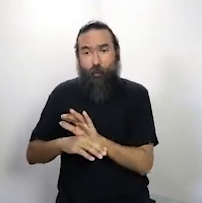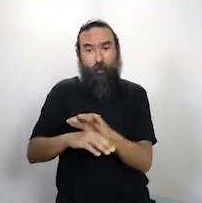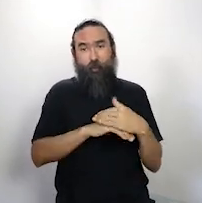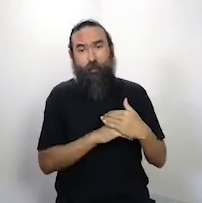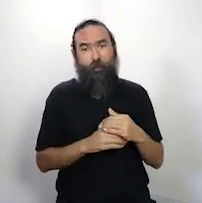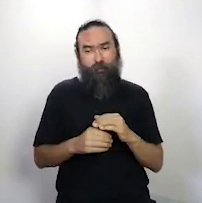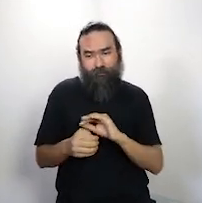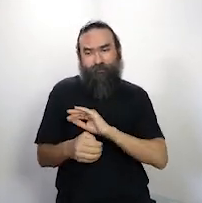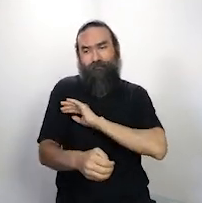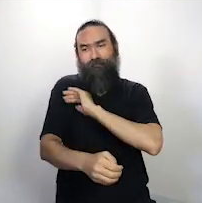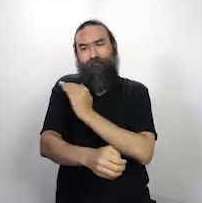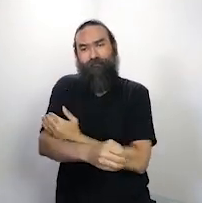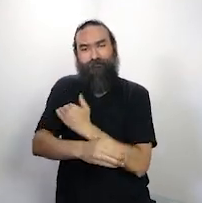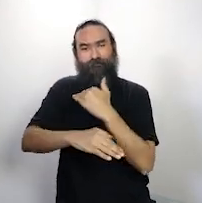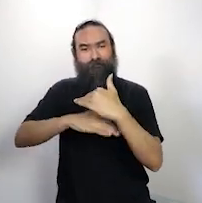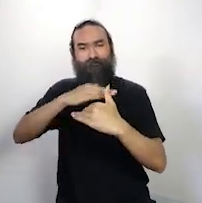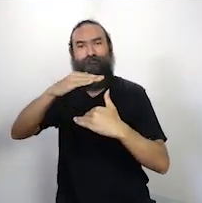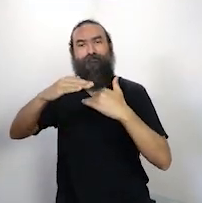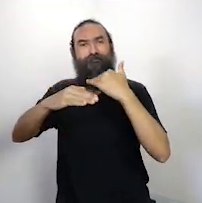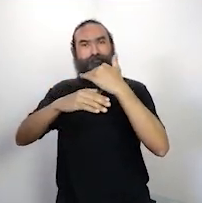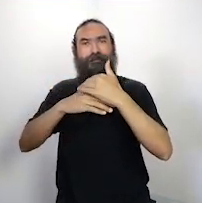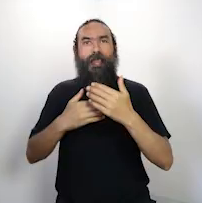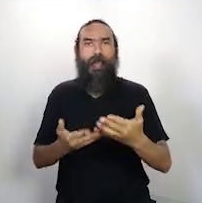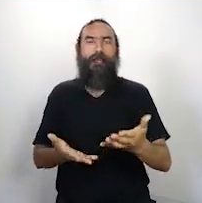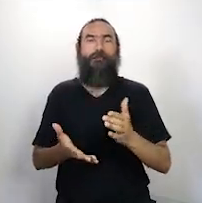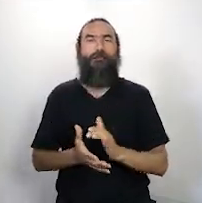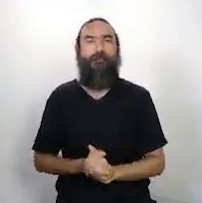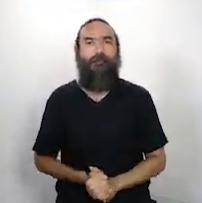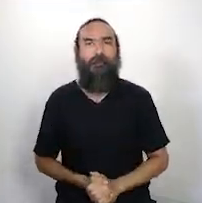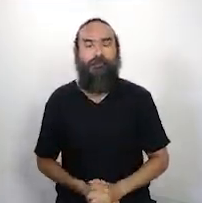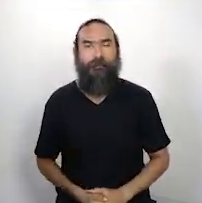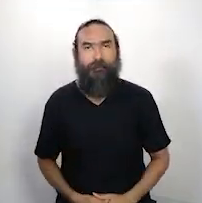se fortalecendo, e o Baque Mulher tá aí.